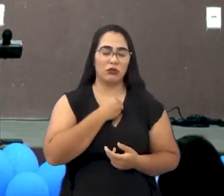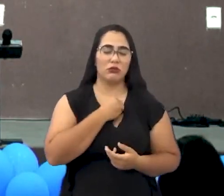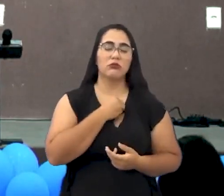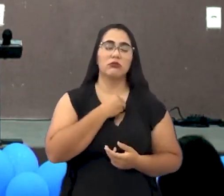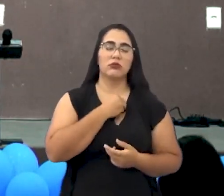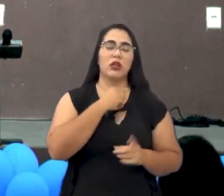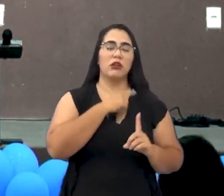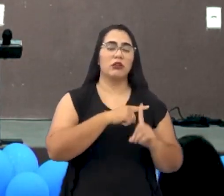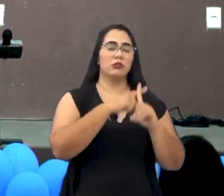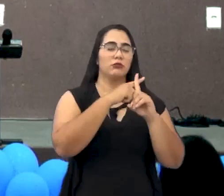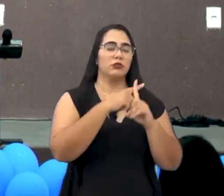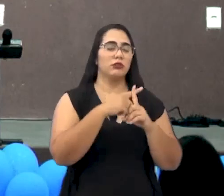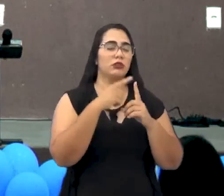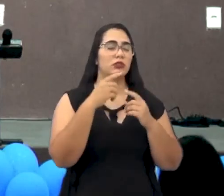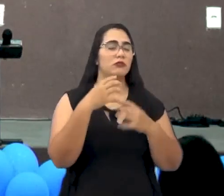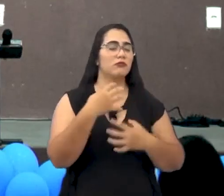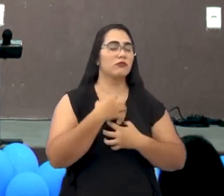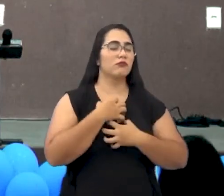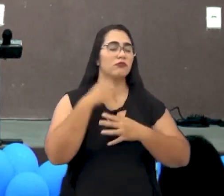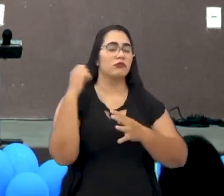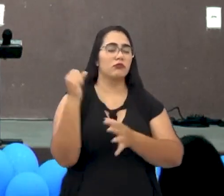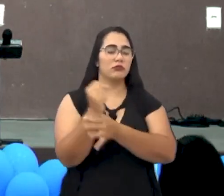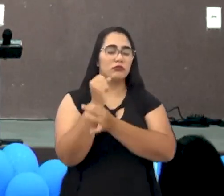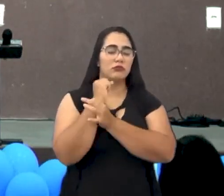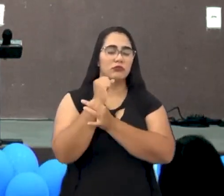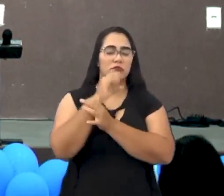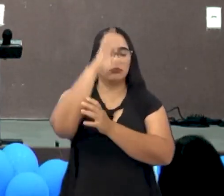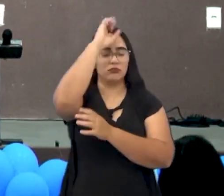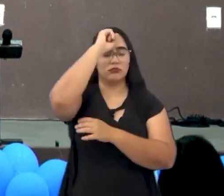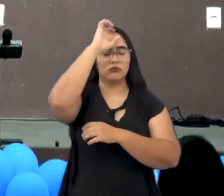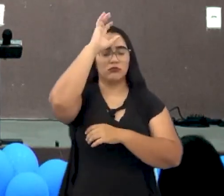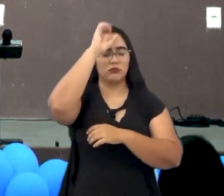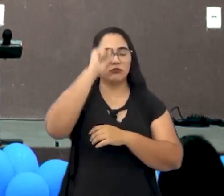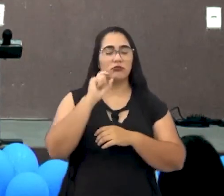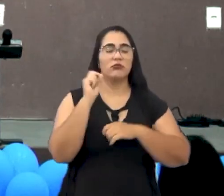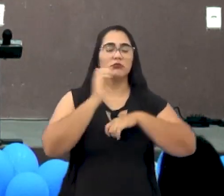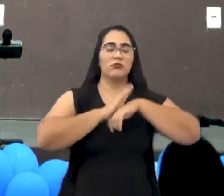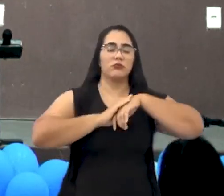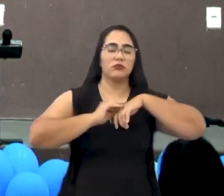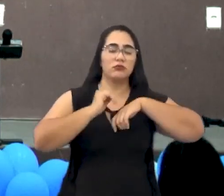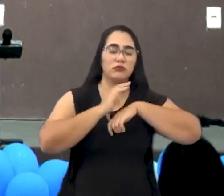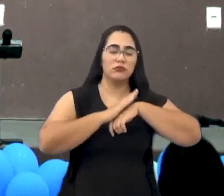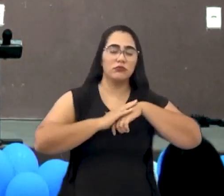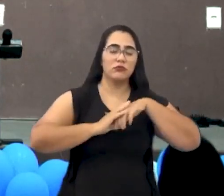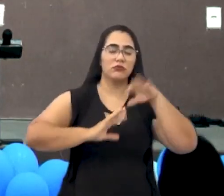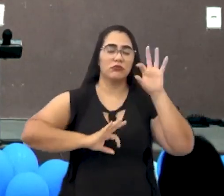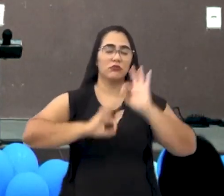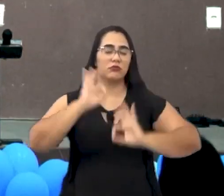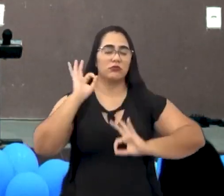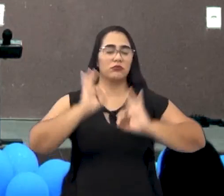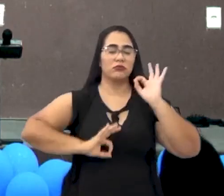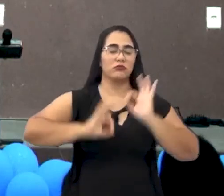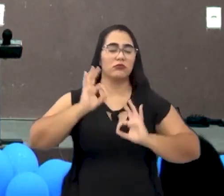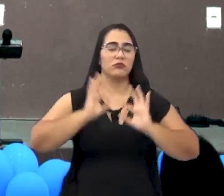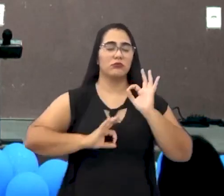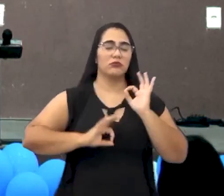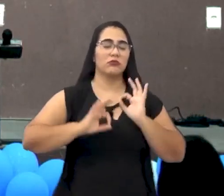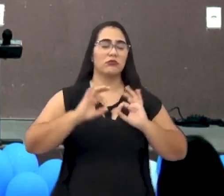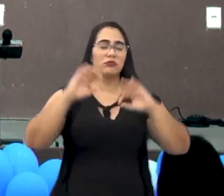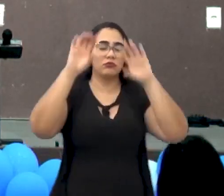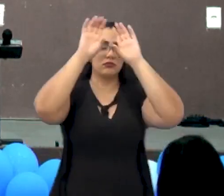pela cruz, para que possamos aprender a mansidão e assim nos preparar para herdarmos a